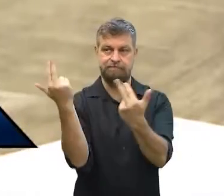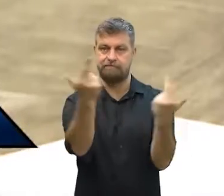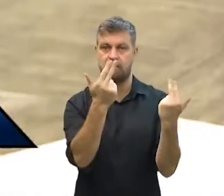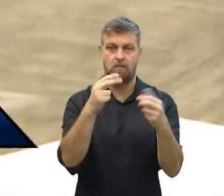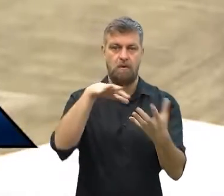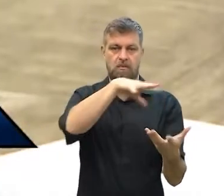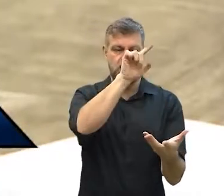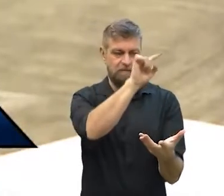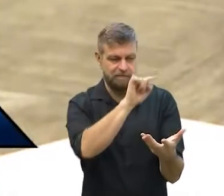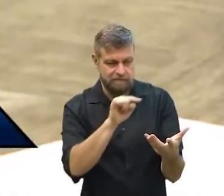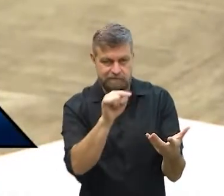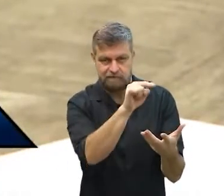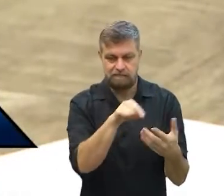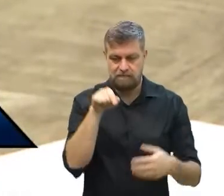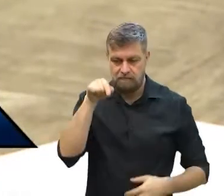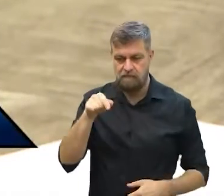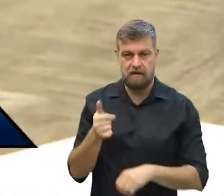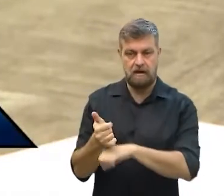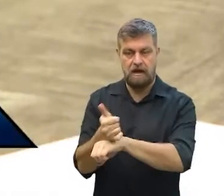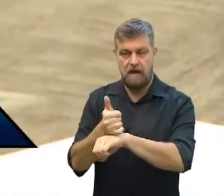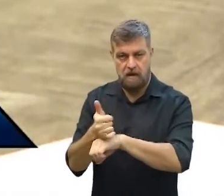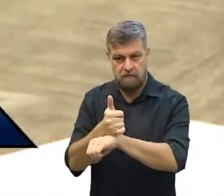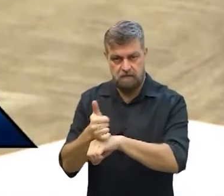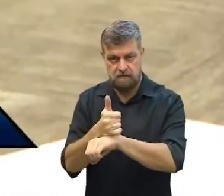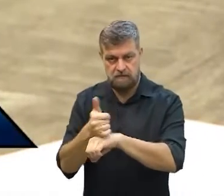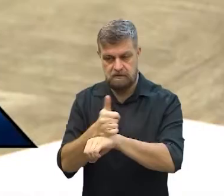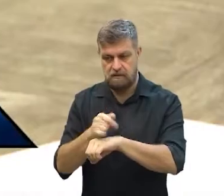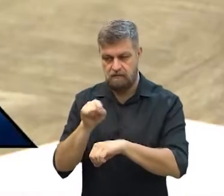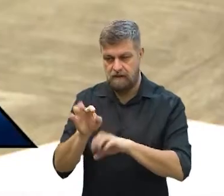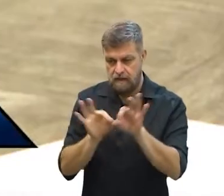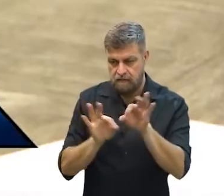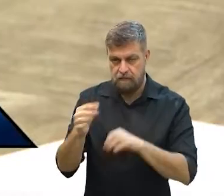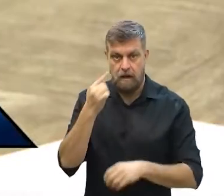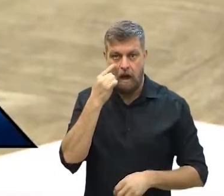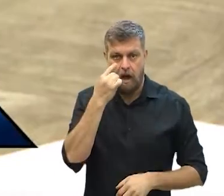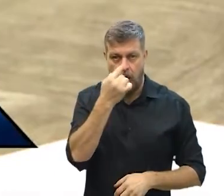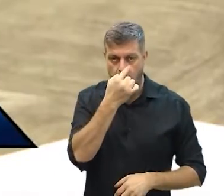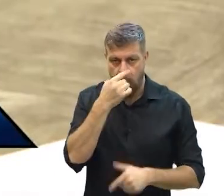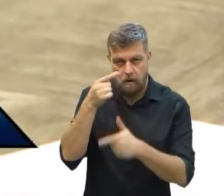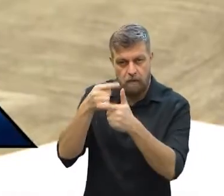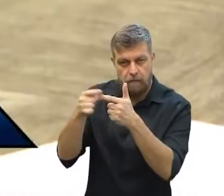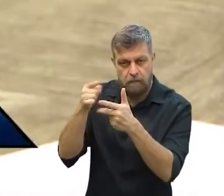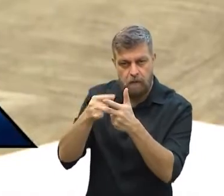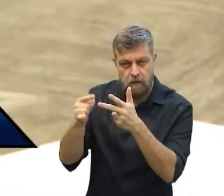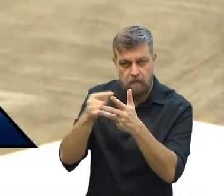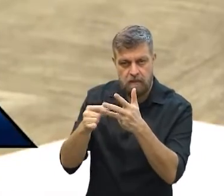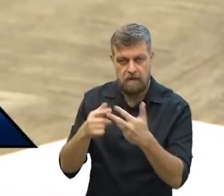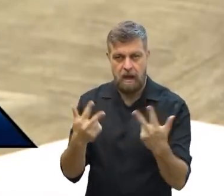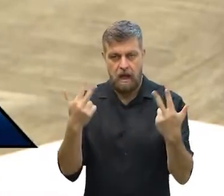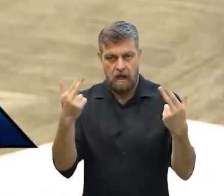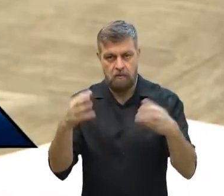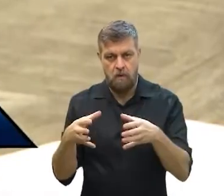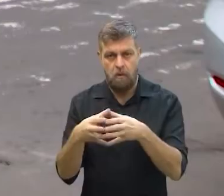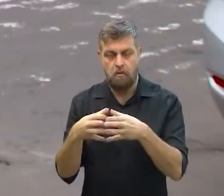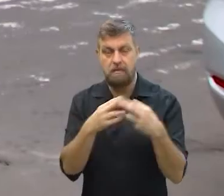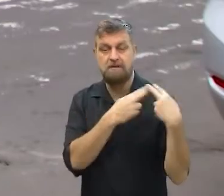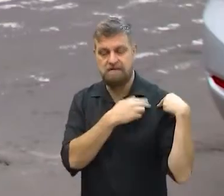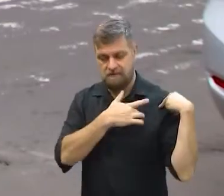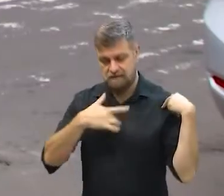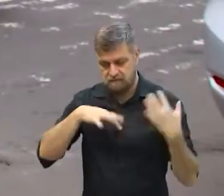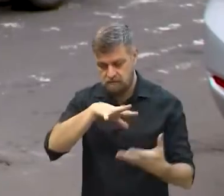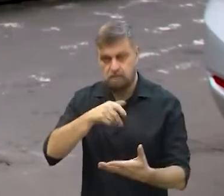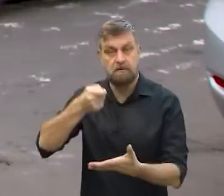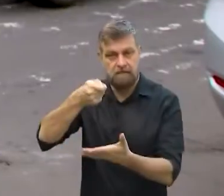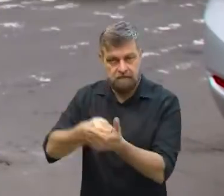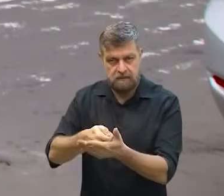lugar do mundo. O optometrista é recepcionado como fornecedor de correção visual, como é feito, como a OMS define. O